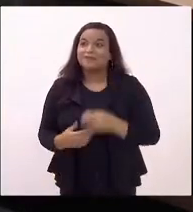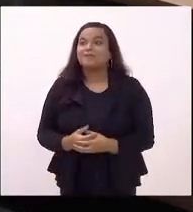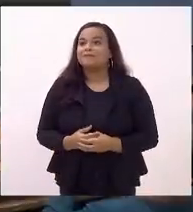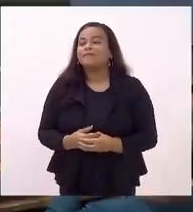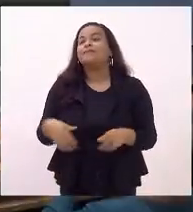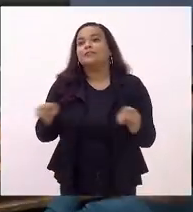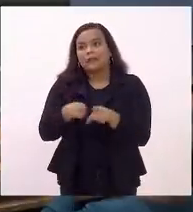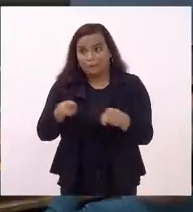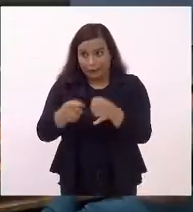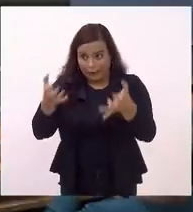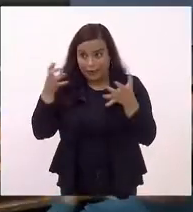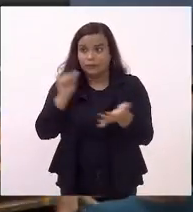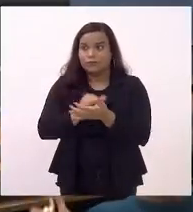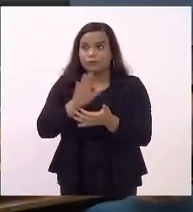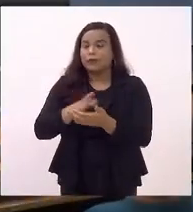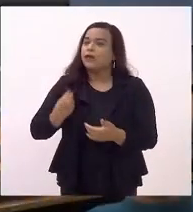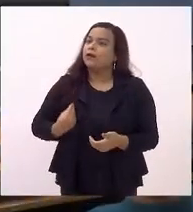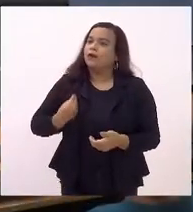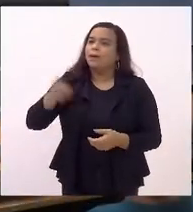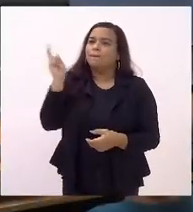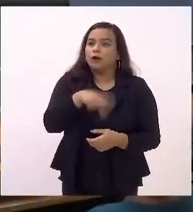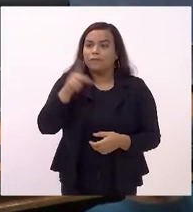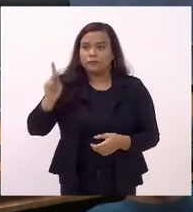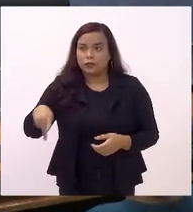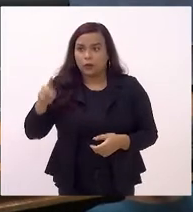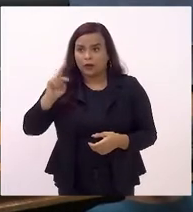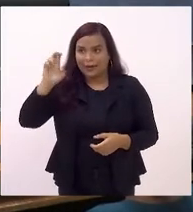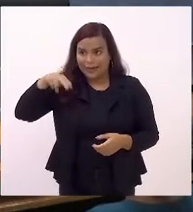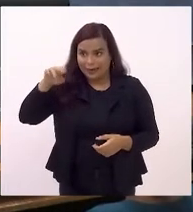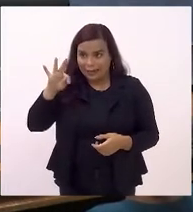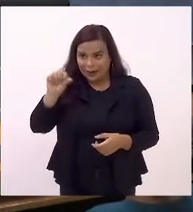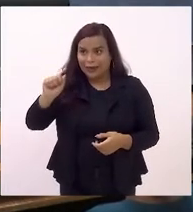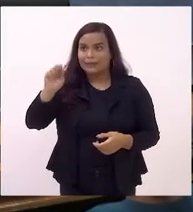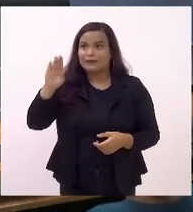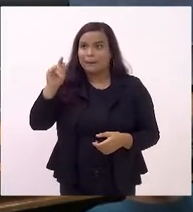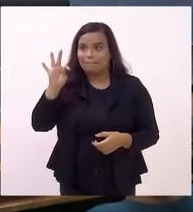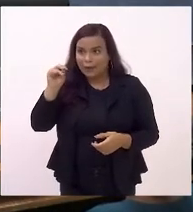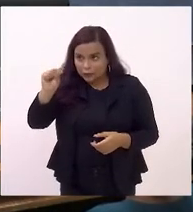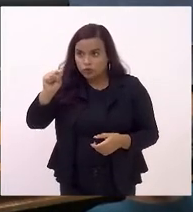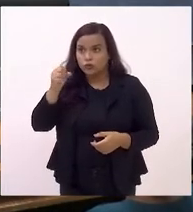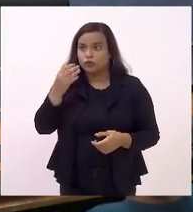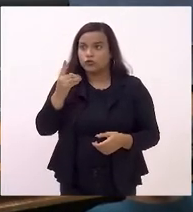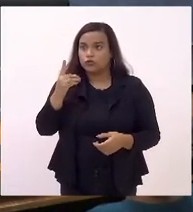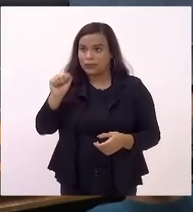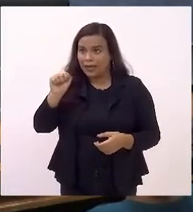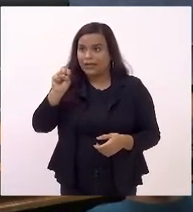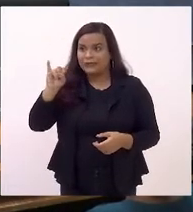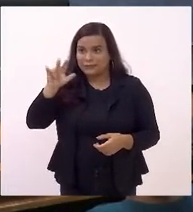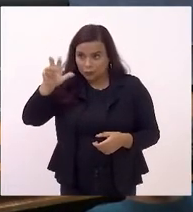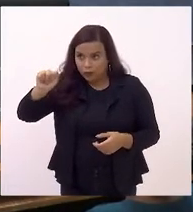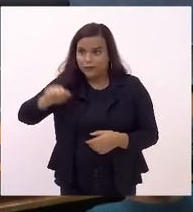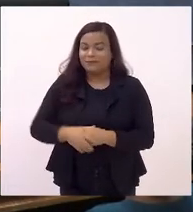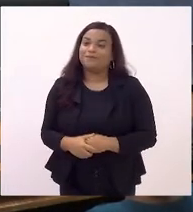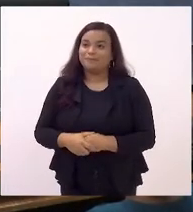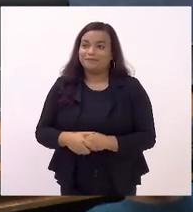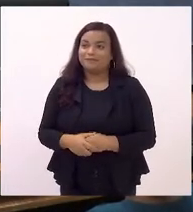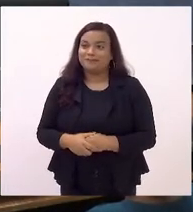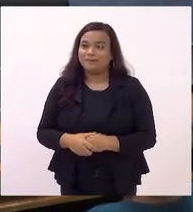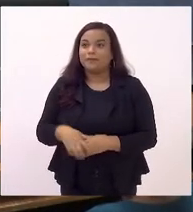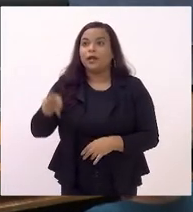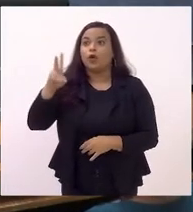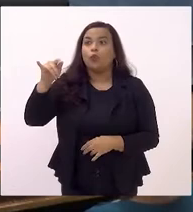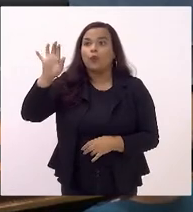Gostaria de registrar a presença da professora Renata Bastos da Silva, de William